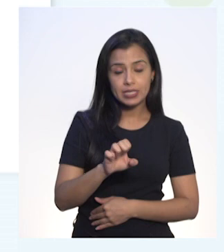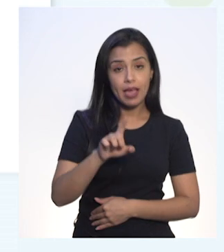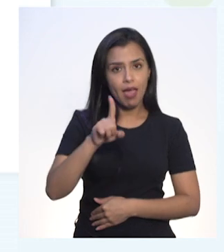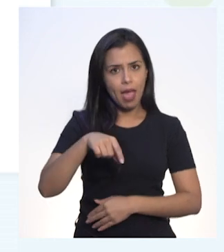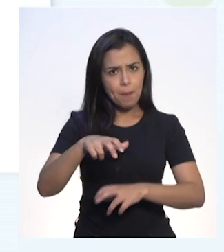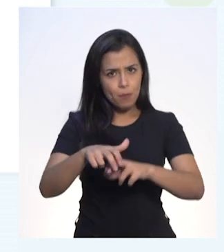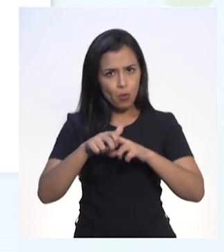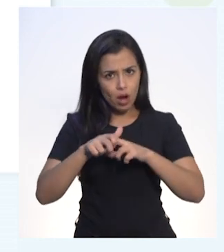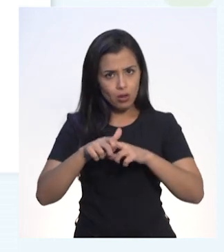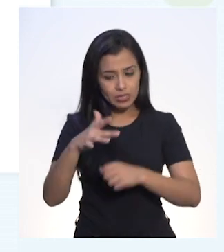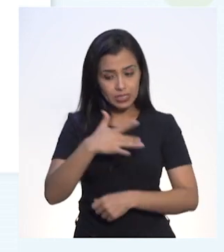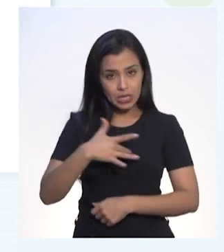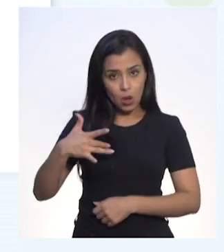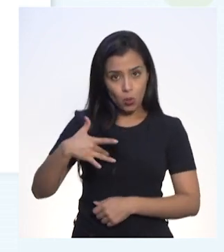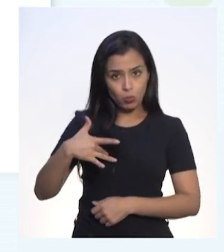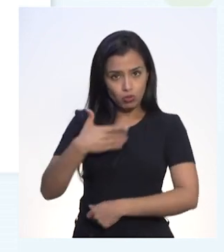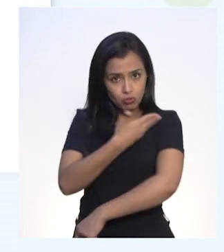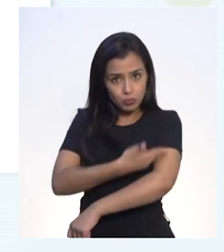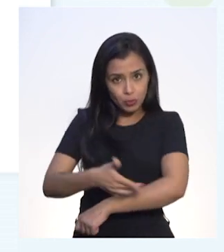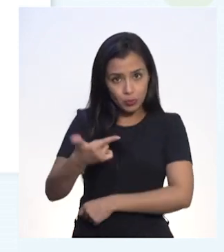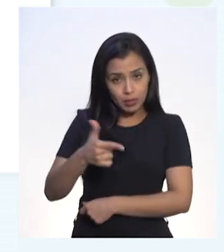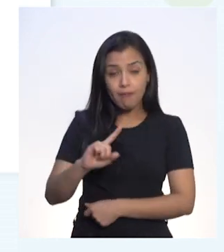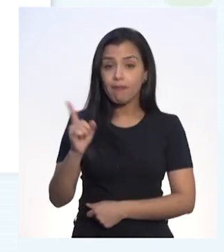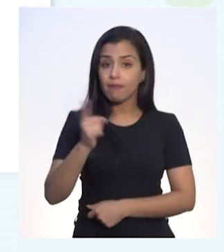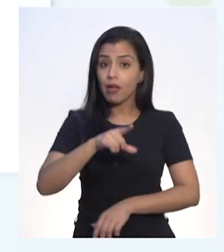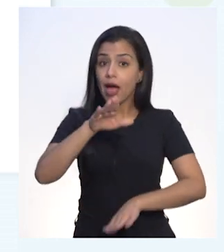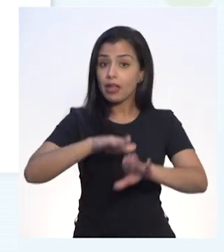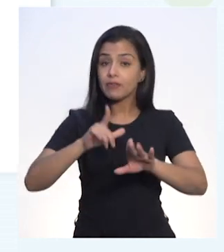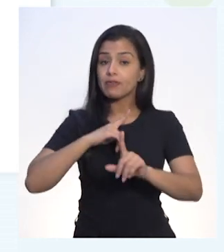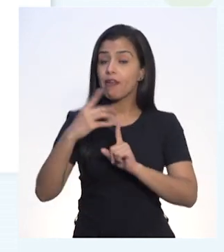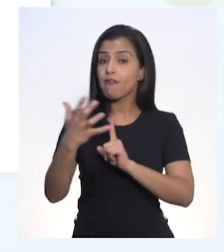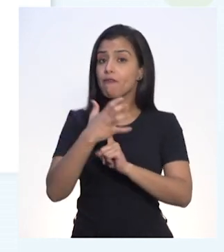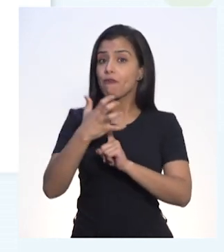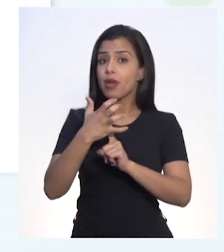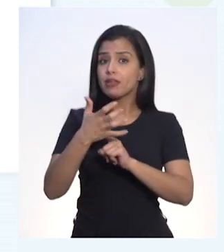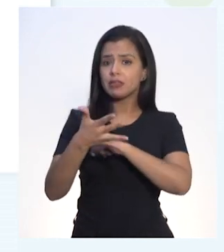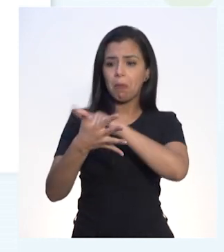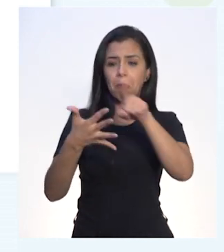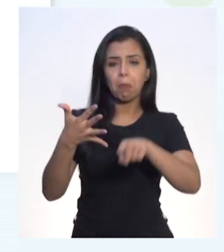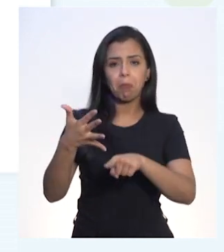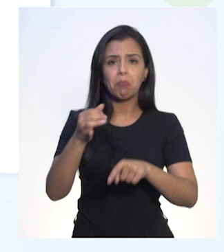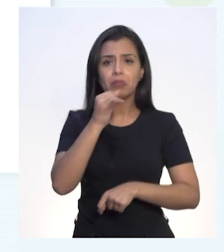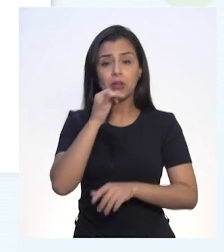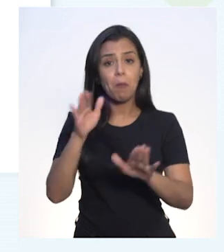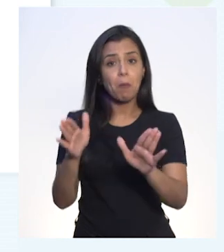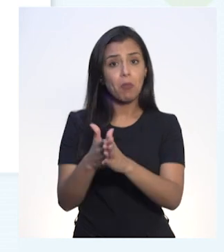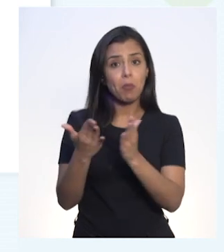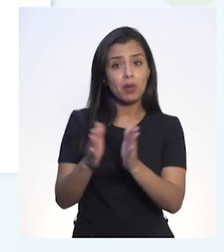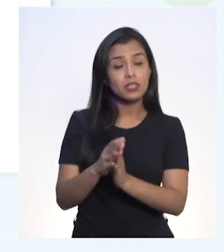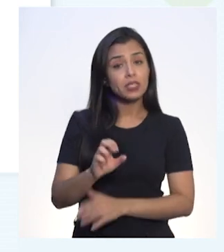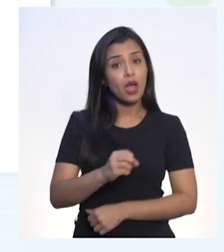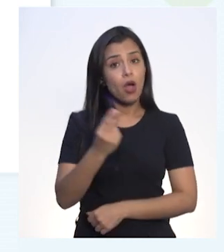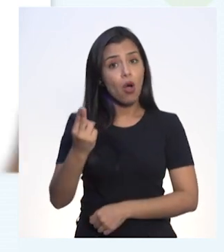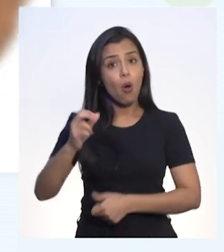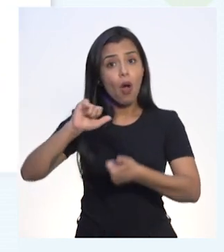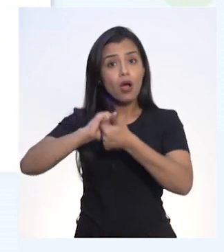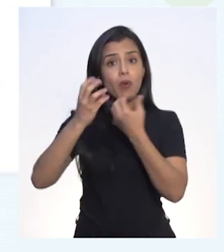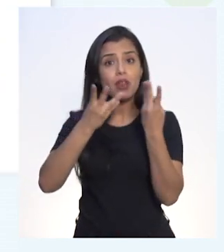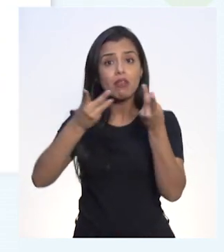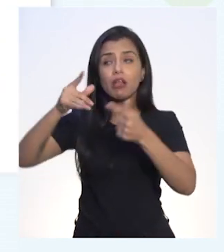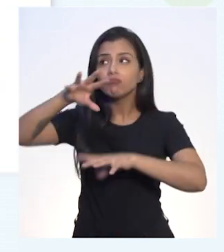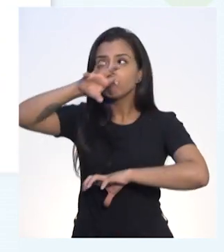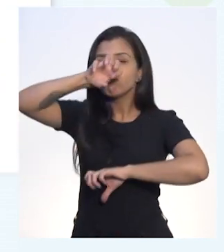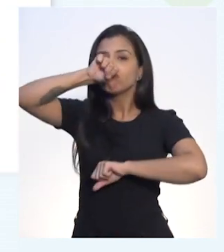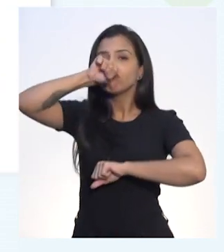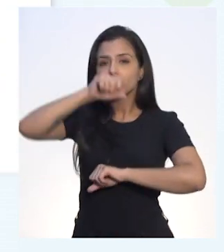saudável. Ele pode também ser influenciado por outros fatores como pobreza ou qualidade do ar.